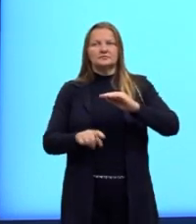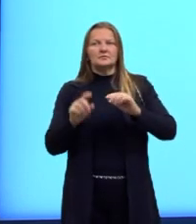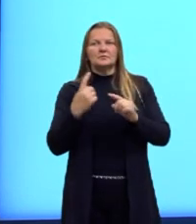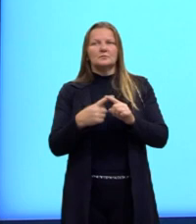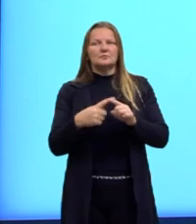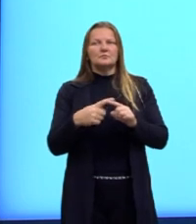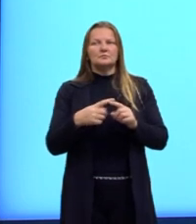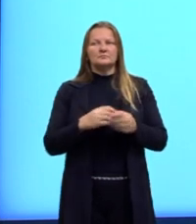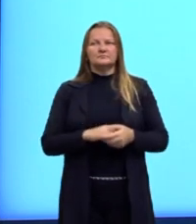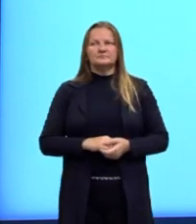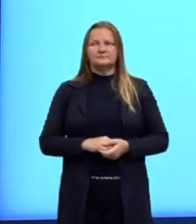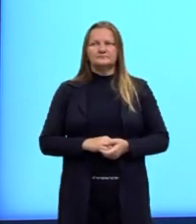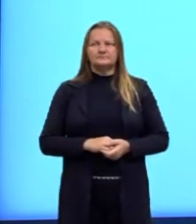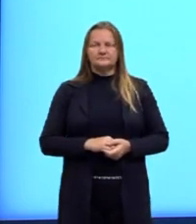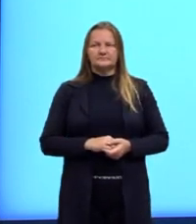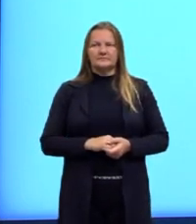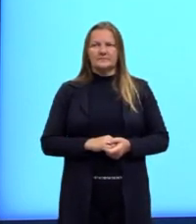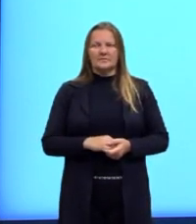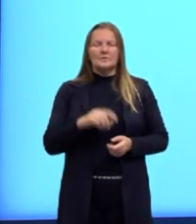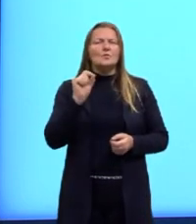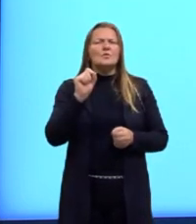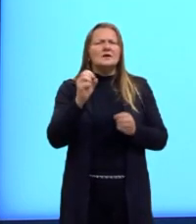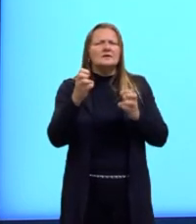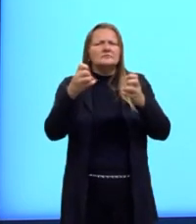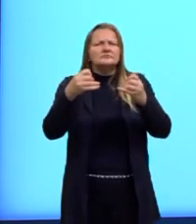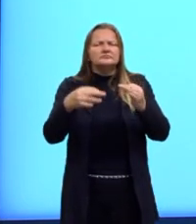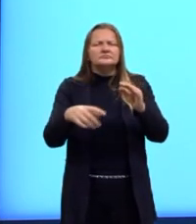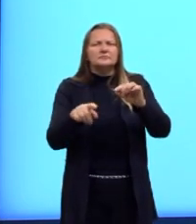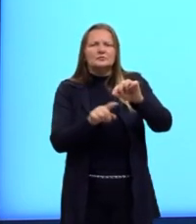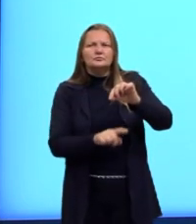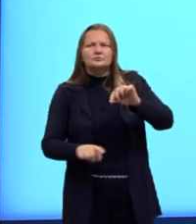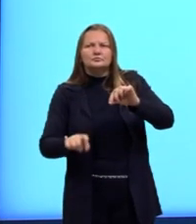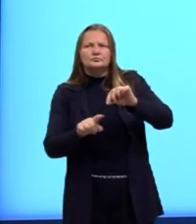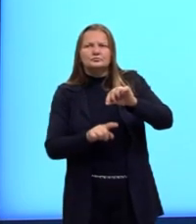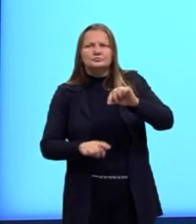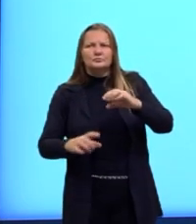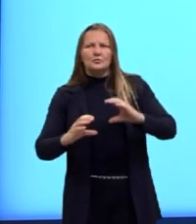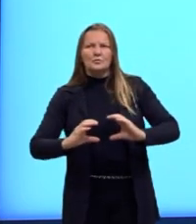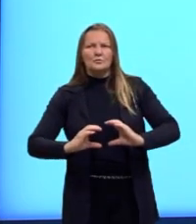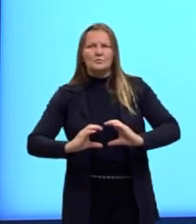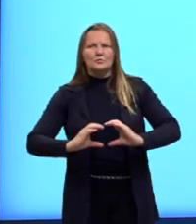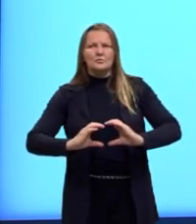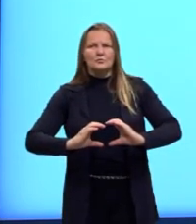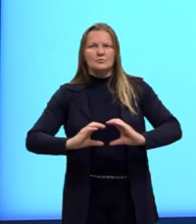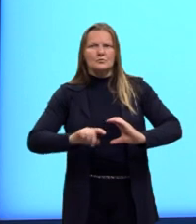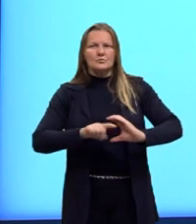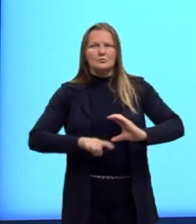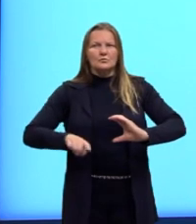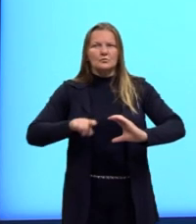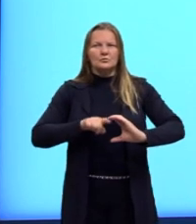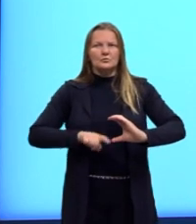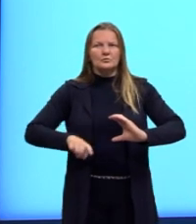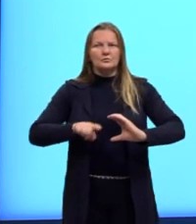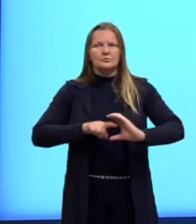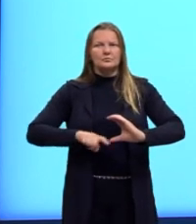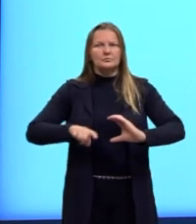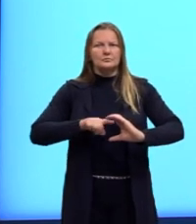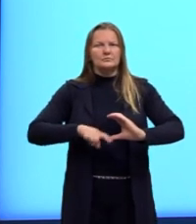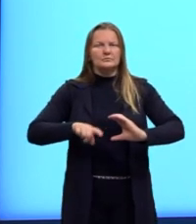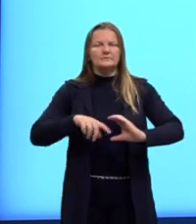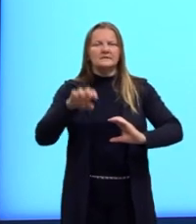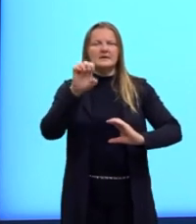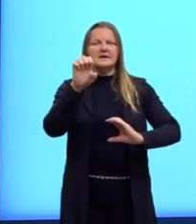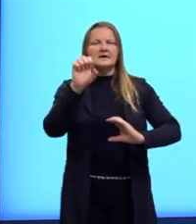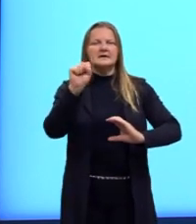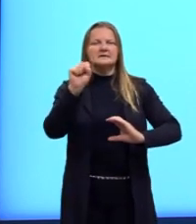tá? Isso aqui a gente vai ver, né, que quando a gente está falando só dessa voltinha aqui especificamente, a gente chama de